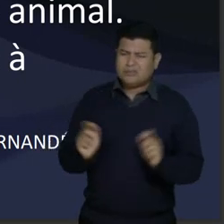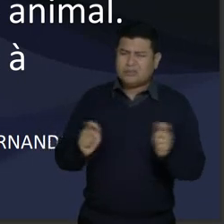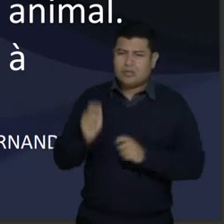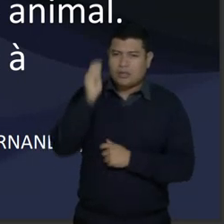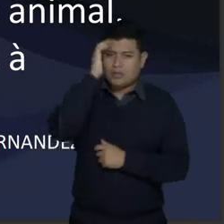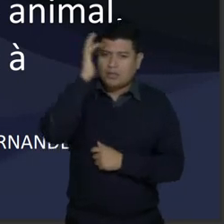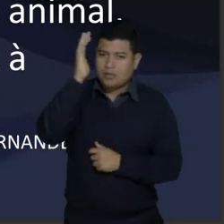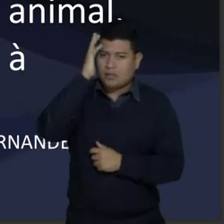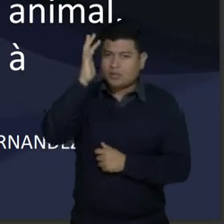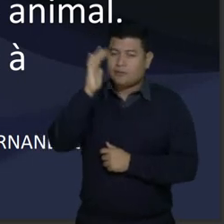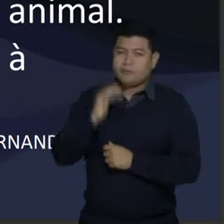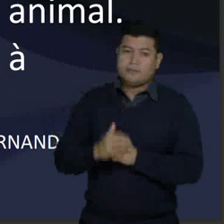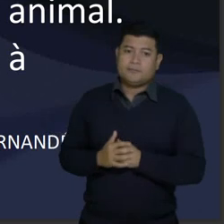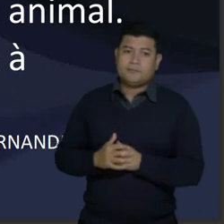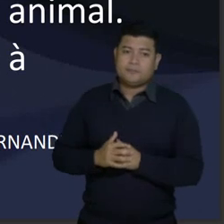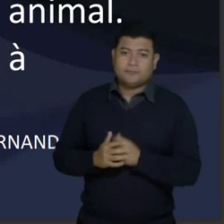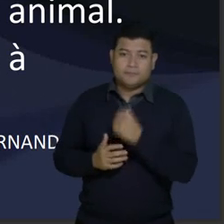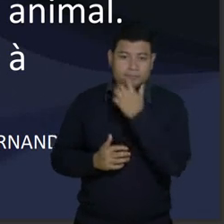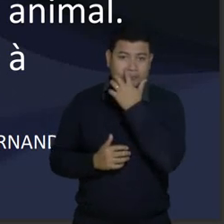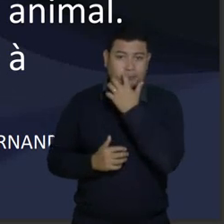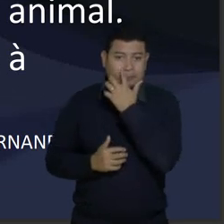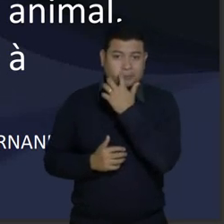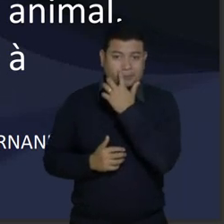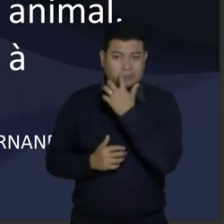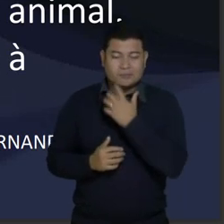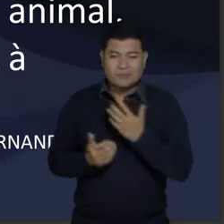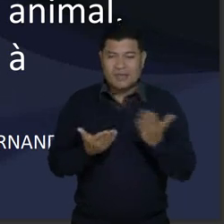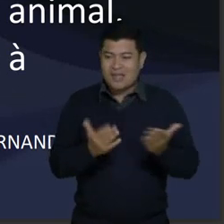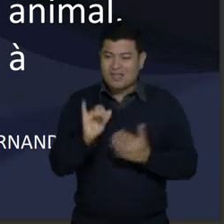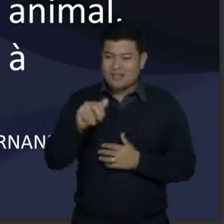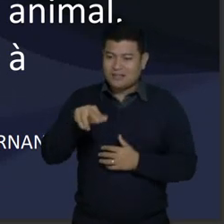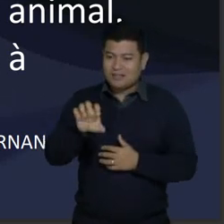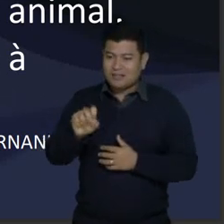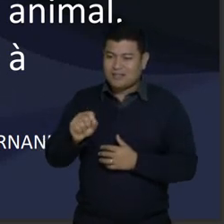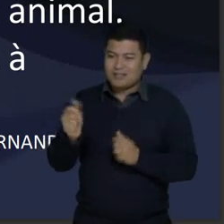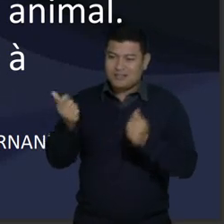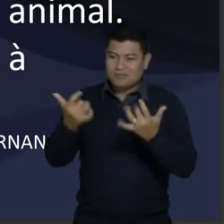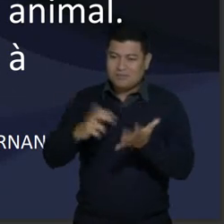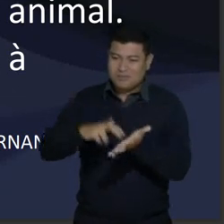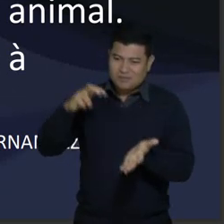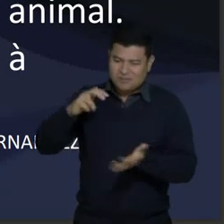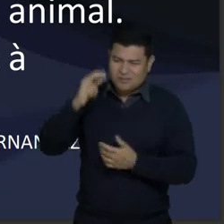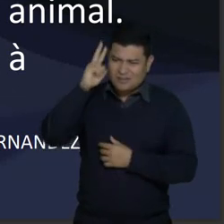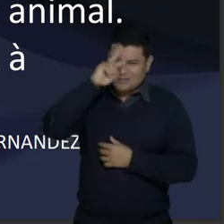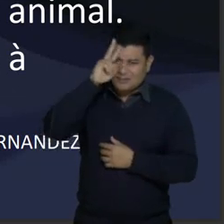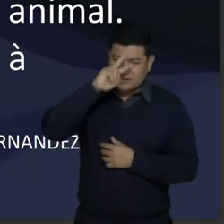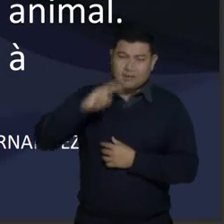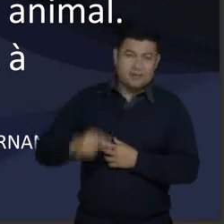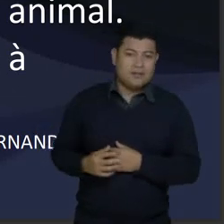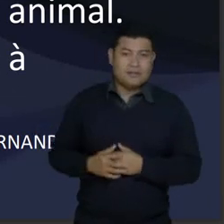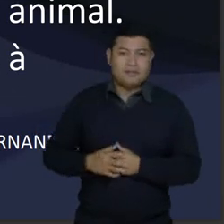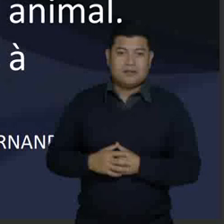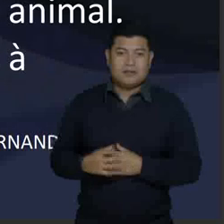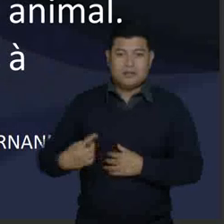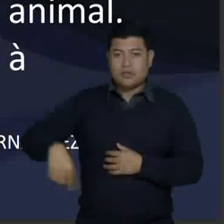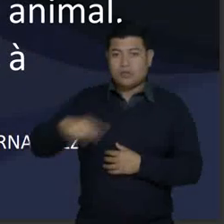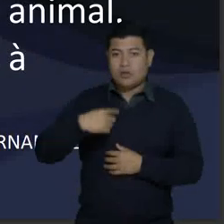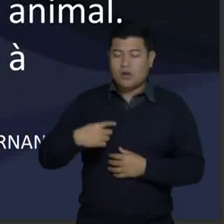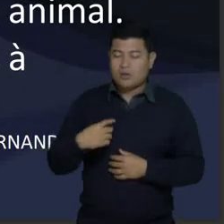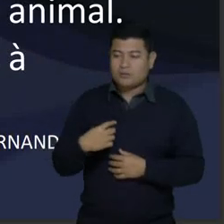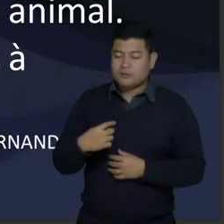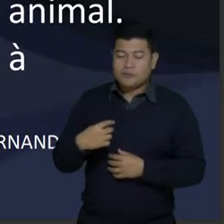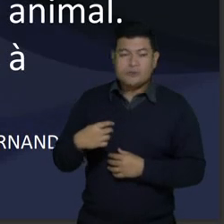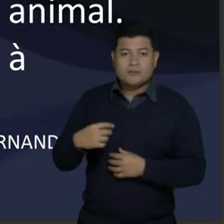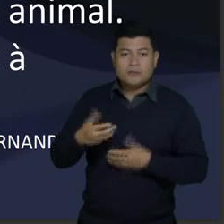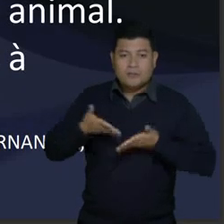trazendo um pouquinho aquilo que a in trouxe hoje de manhã eu achei lindo maravilhoso nós humanos nascemos carentes somos